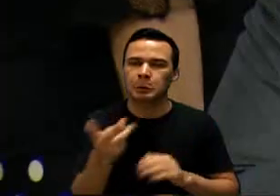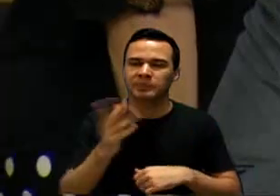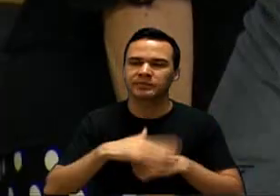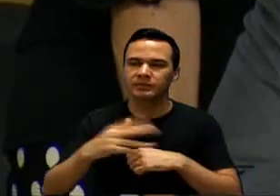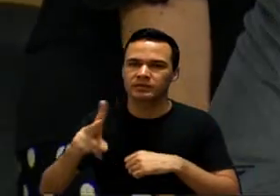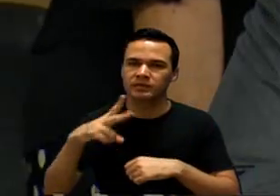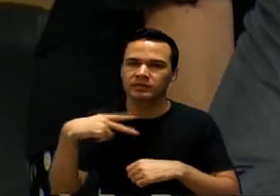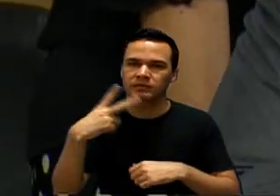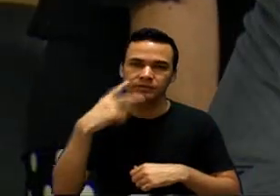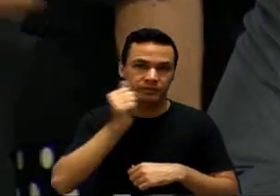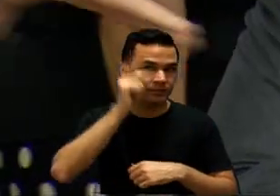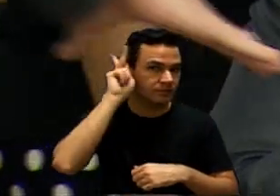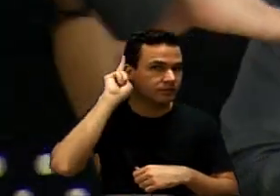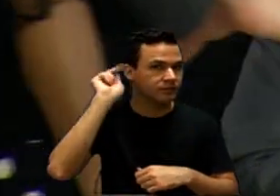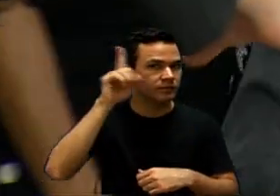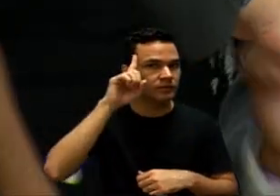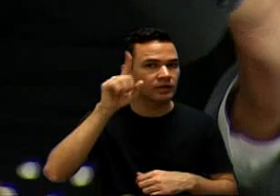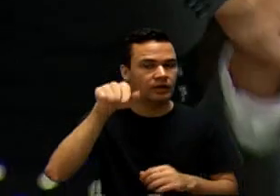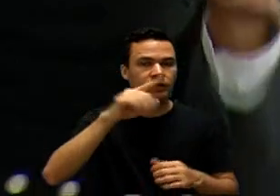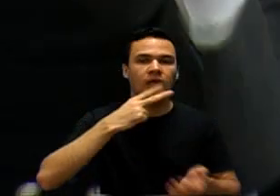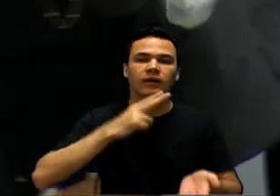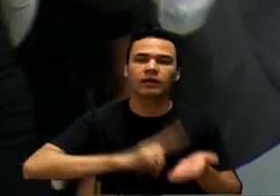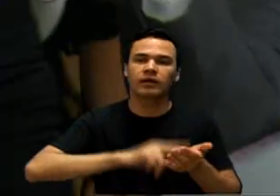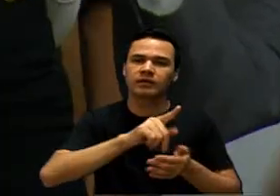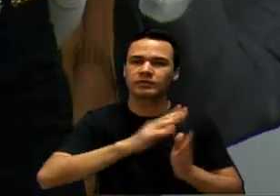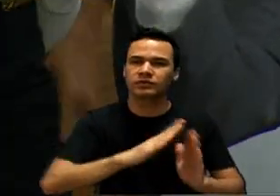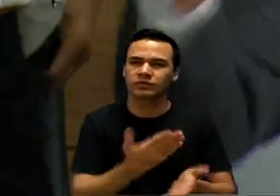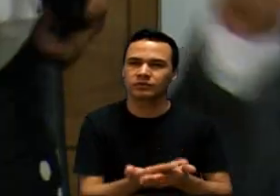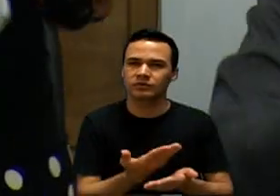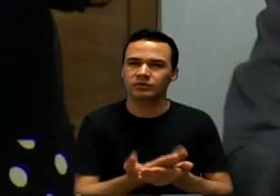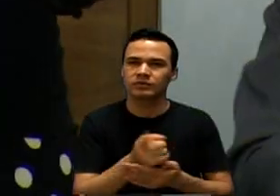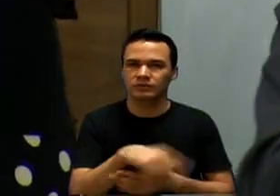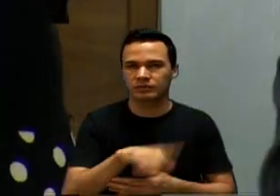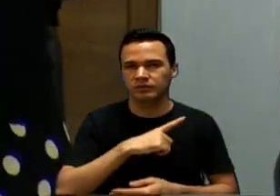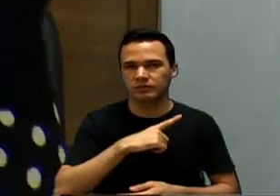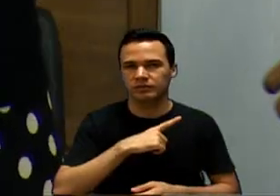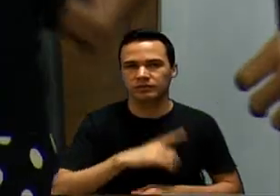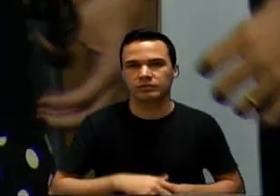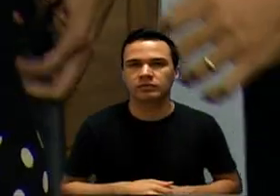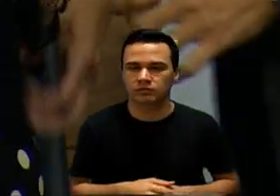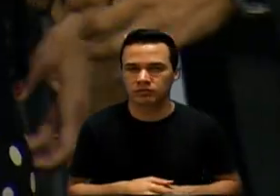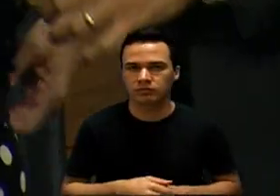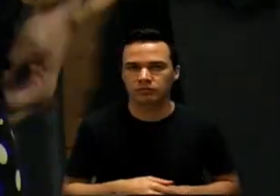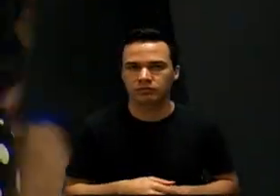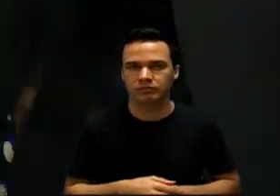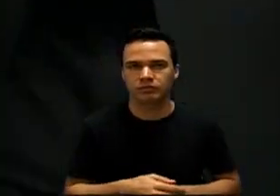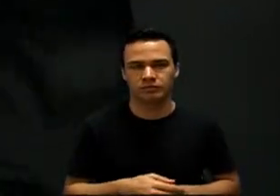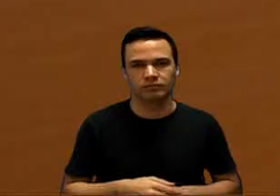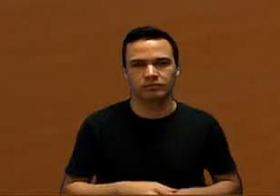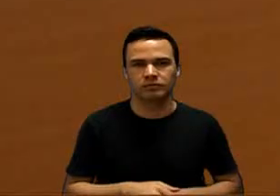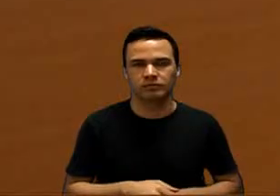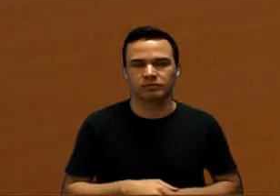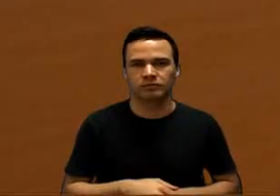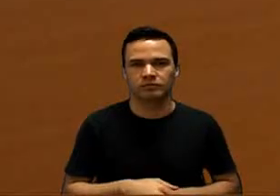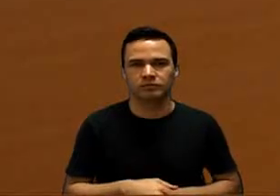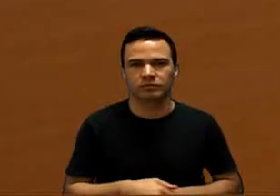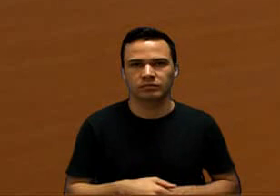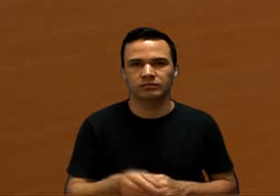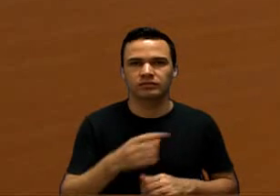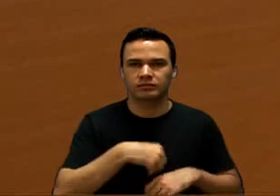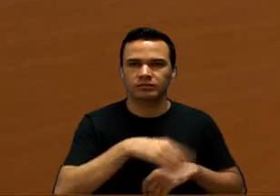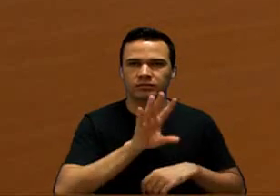do Edil José Paulo da Silva, institui o Correio Escolar nas unidades de ensino. Então, falar com você.